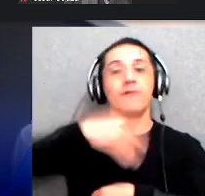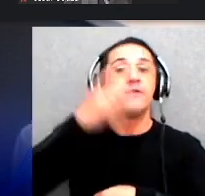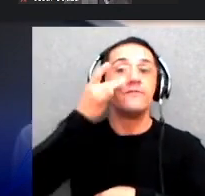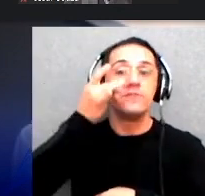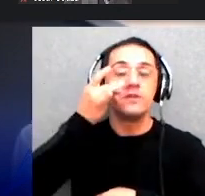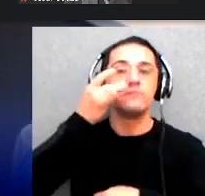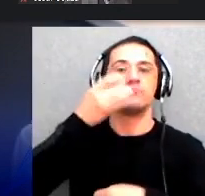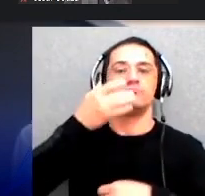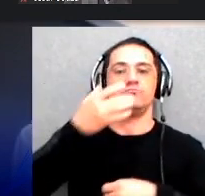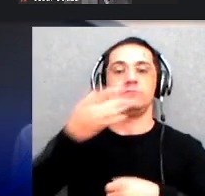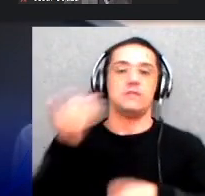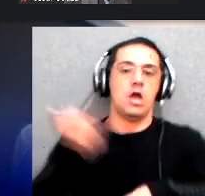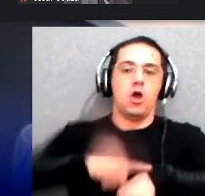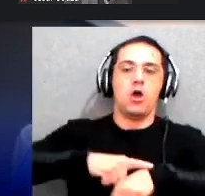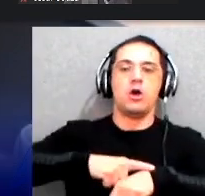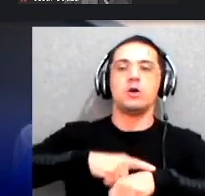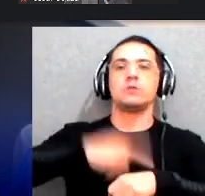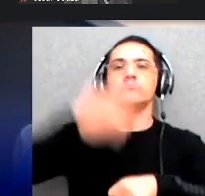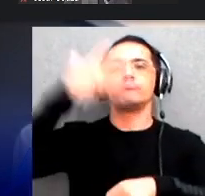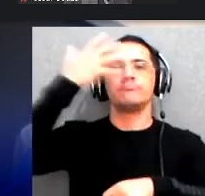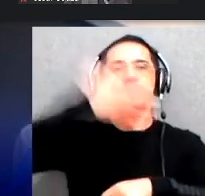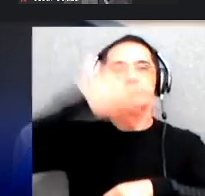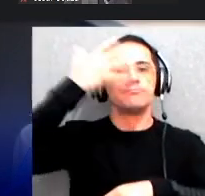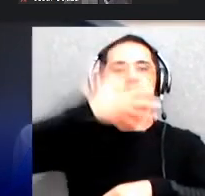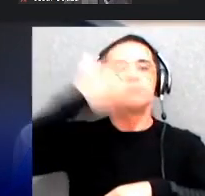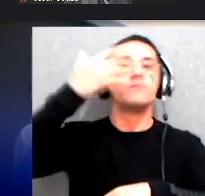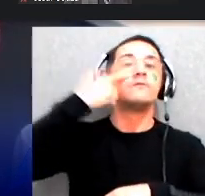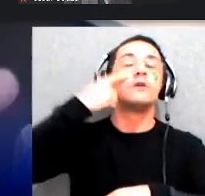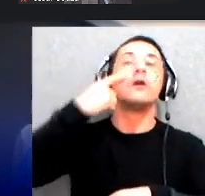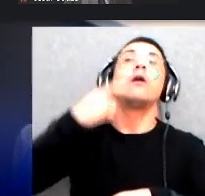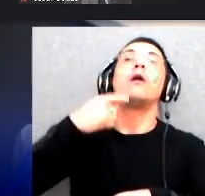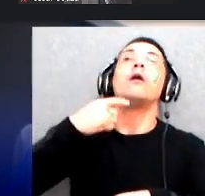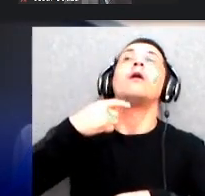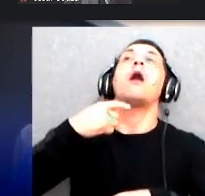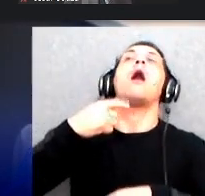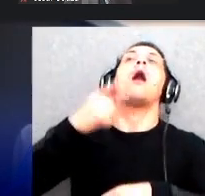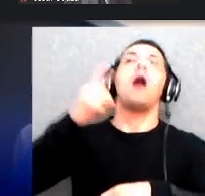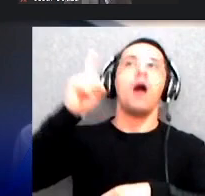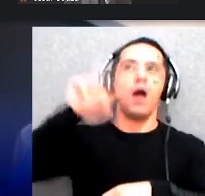Porque se a qualidade for ruim, qualquer pessoa se passa por qualquer pessoa. Outro exemplo,